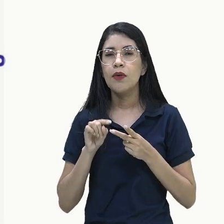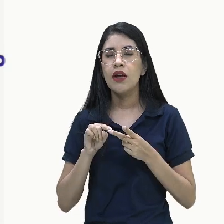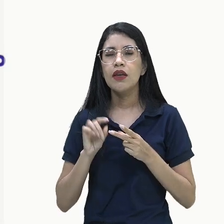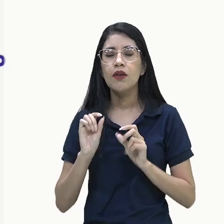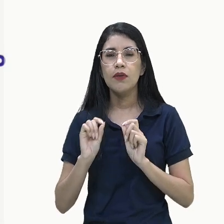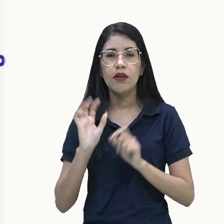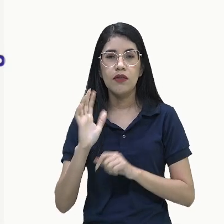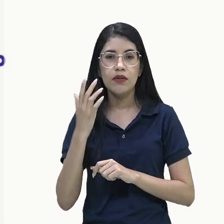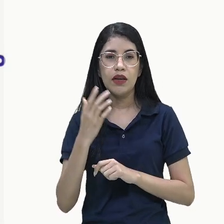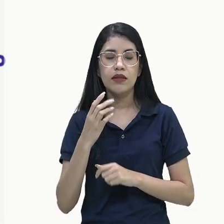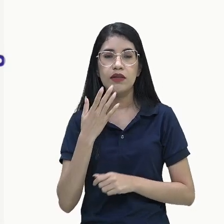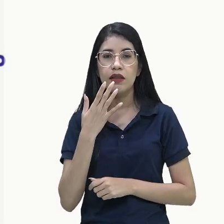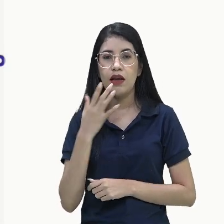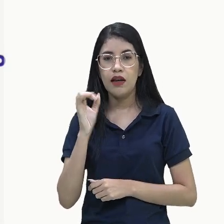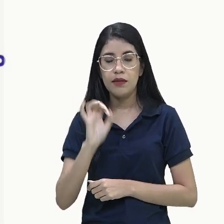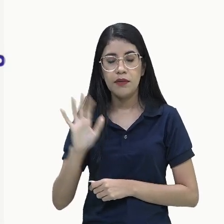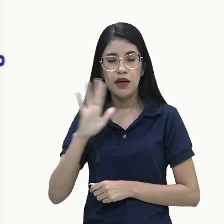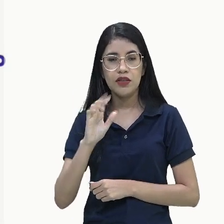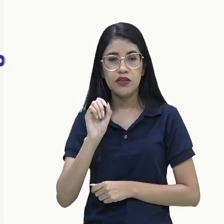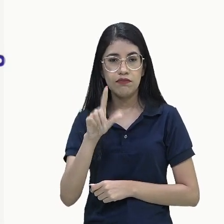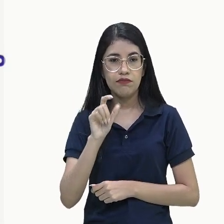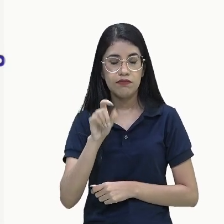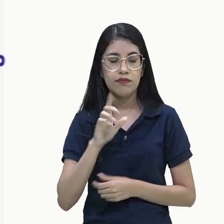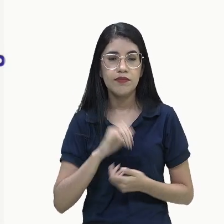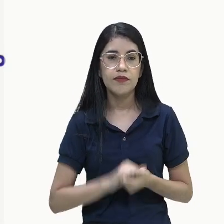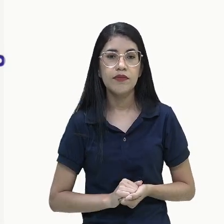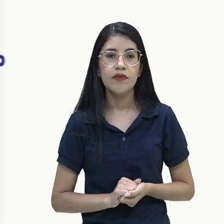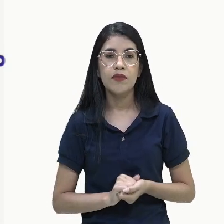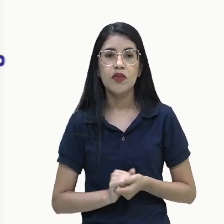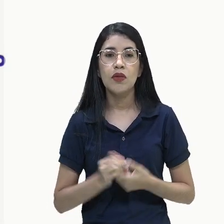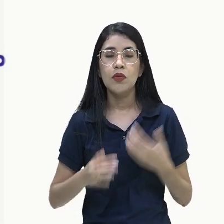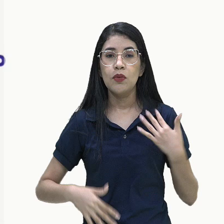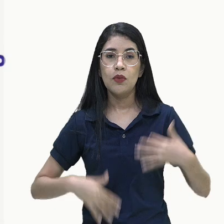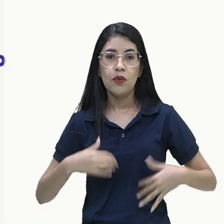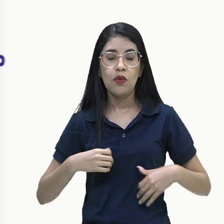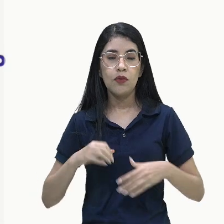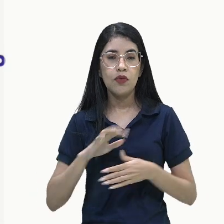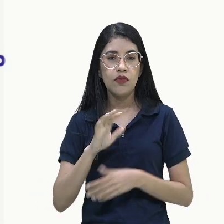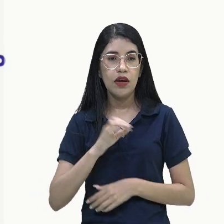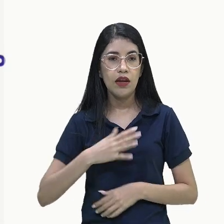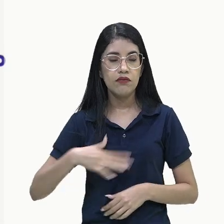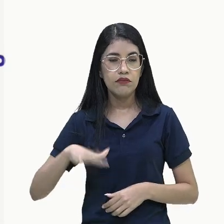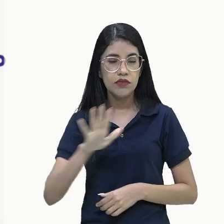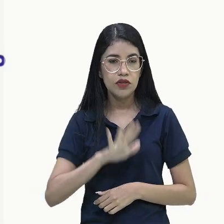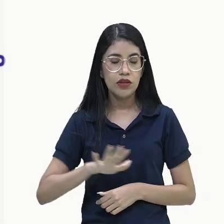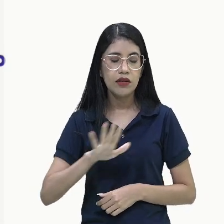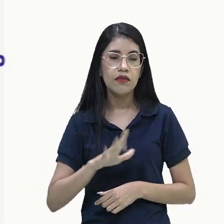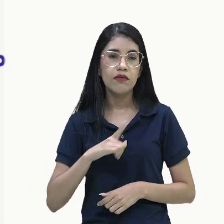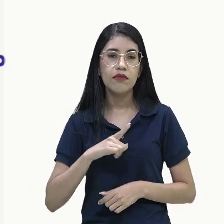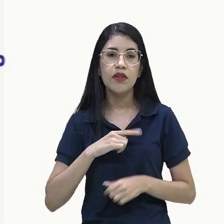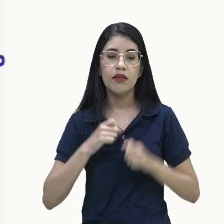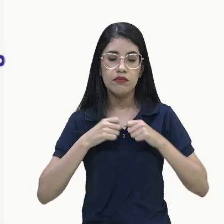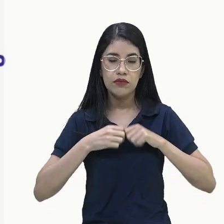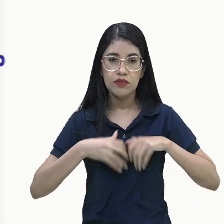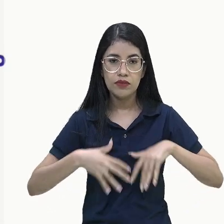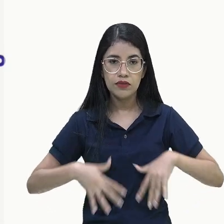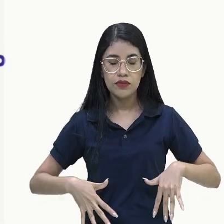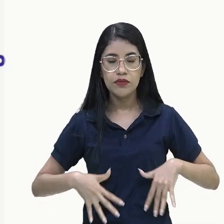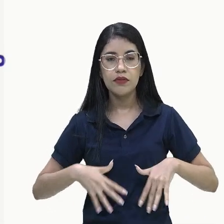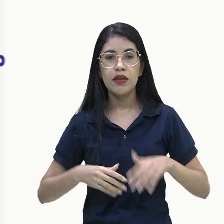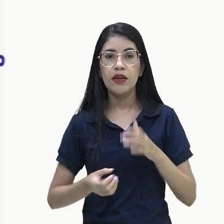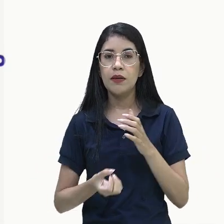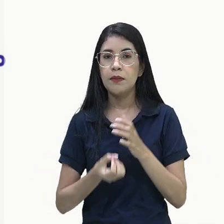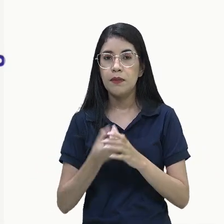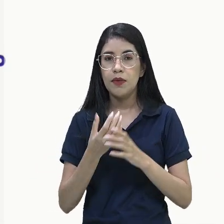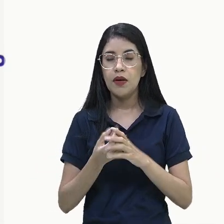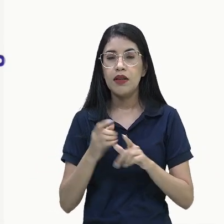azul todo o corpo, à exceção do sistema nervoso central, todos os nervos que são formados